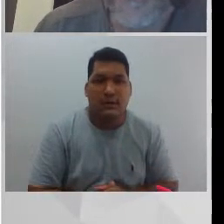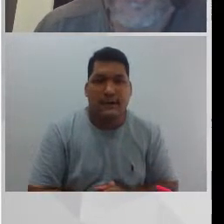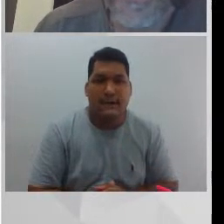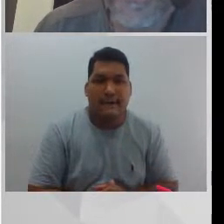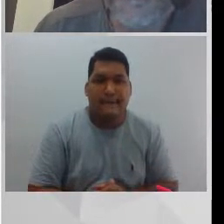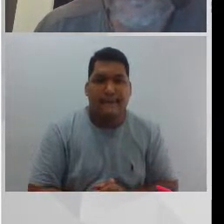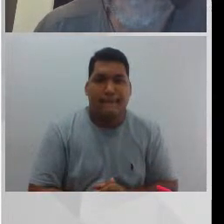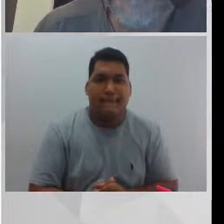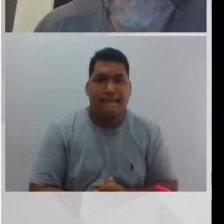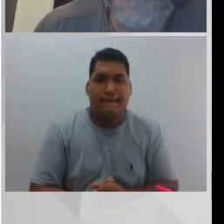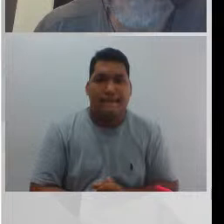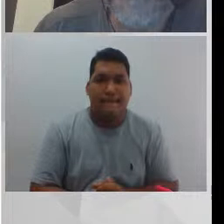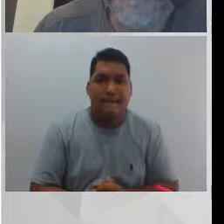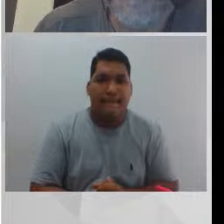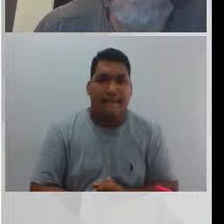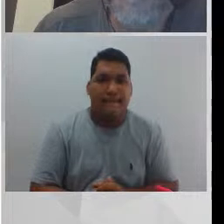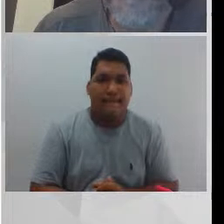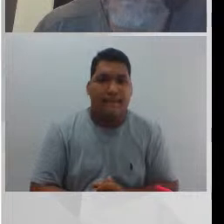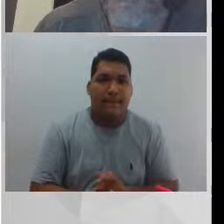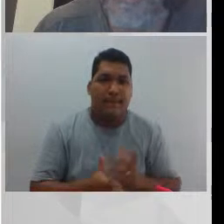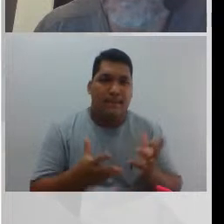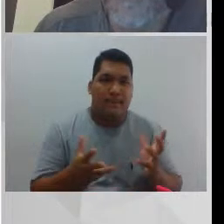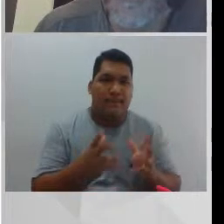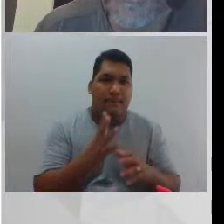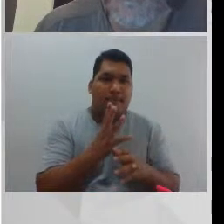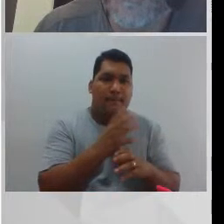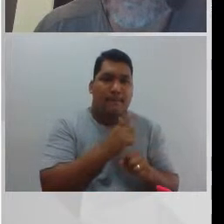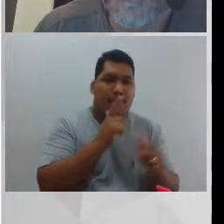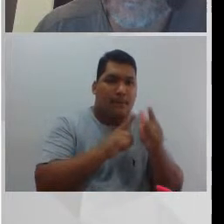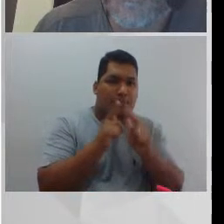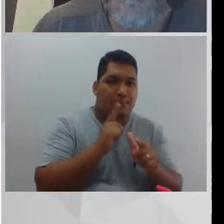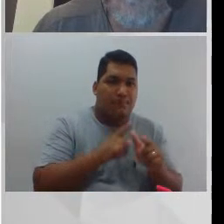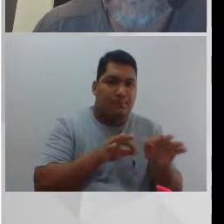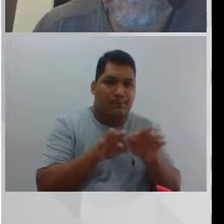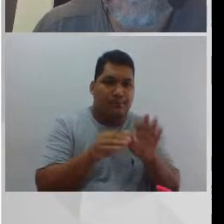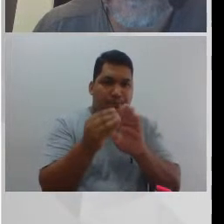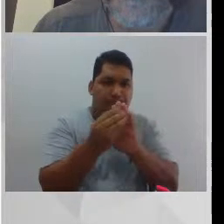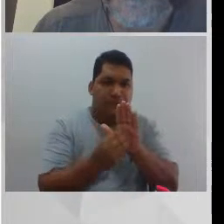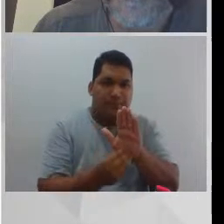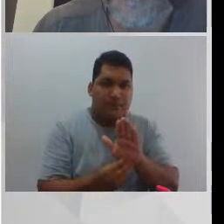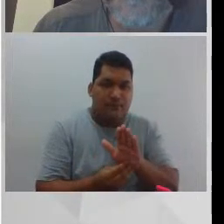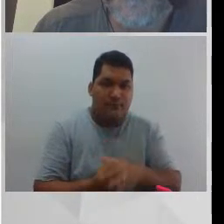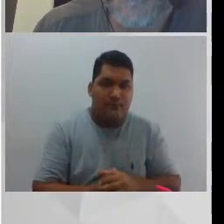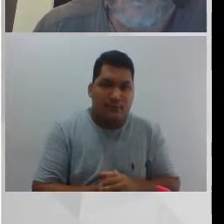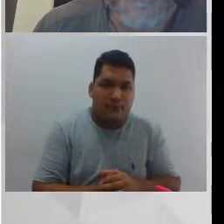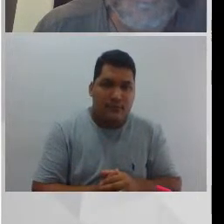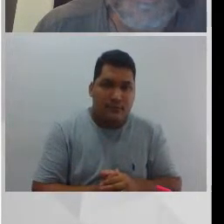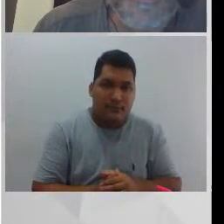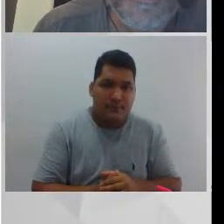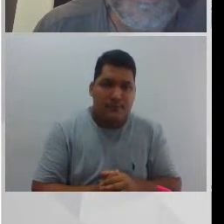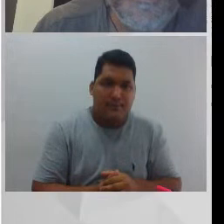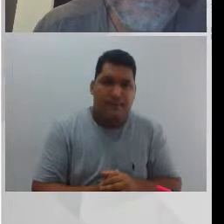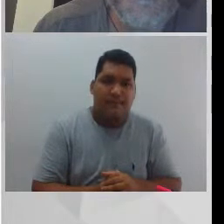de ajustar a ligação entre os neurônios artificiais para fazer a tarefa que a gente